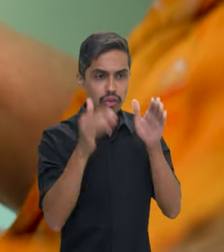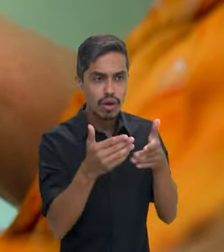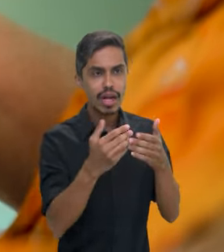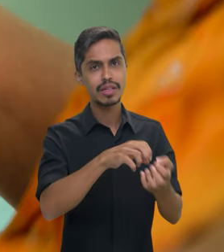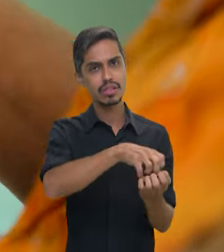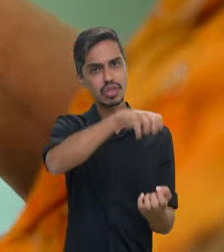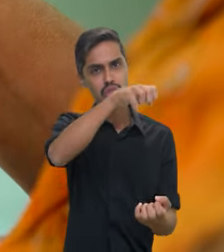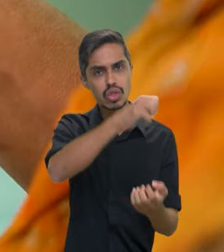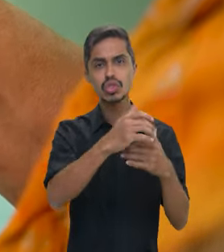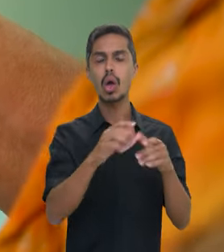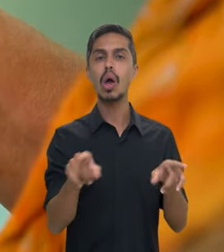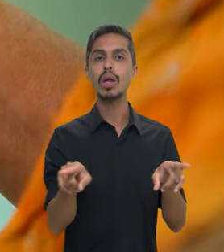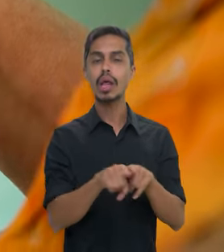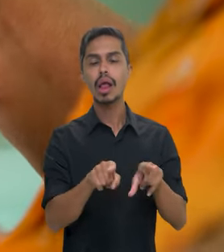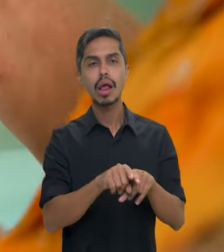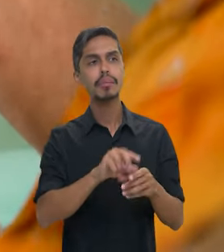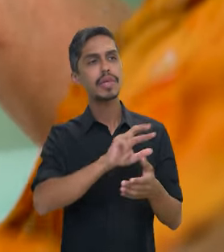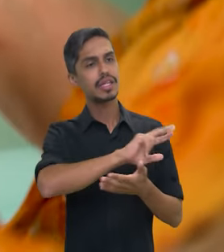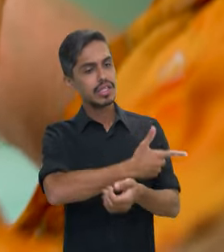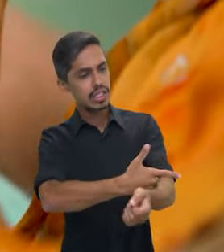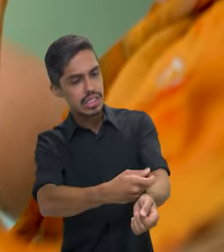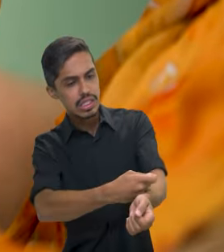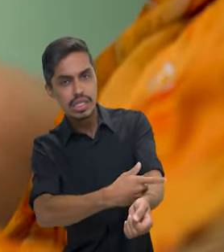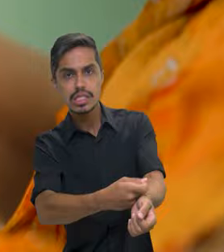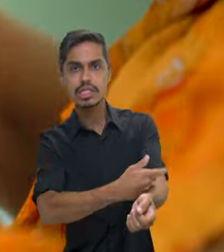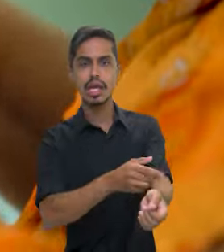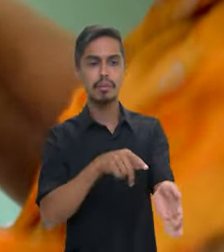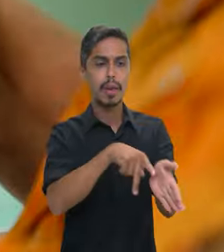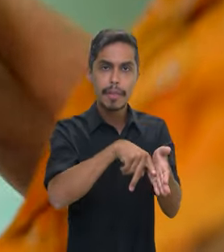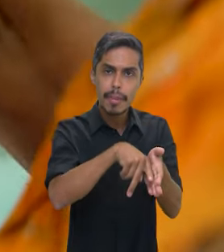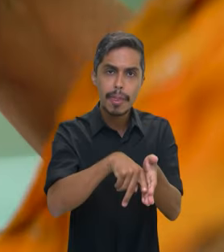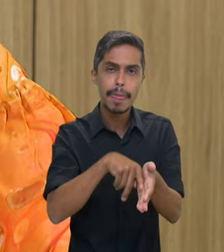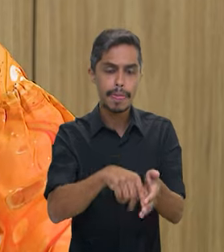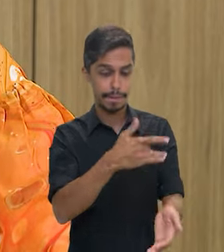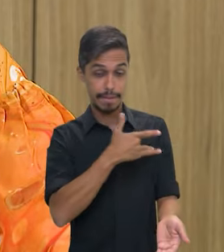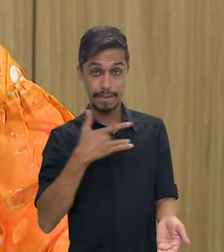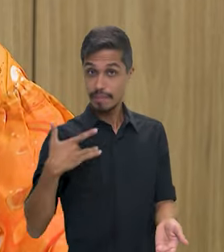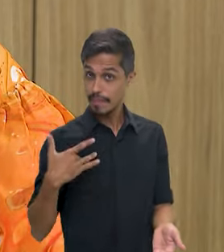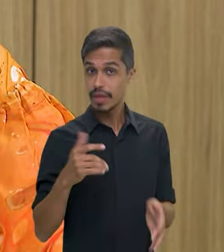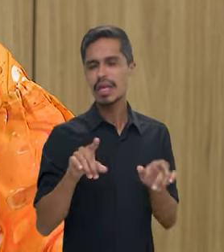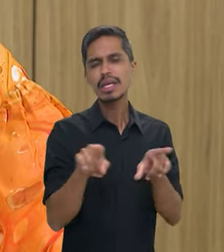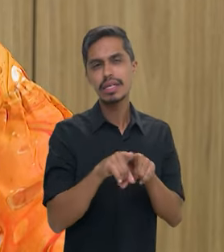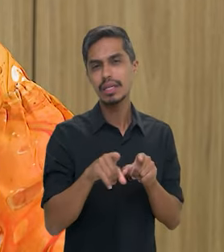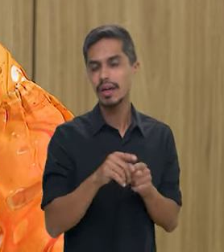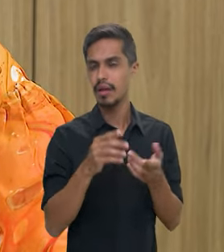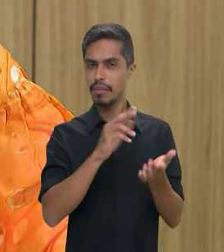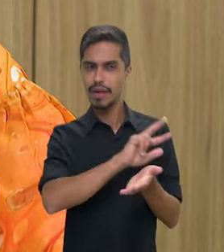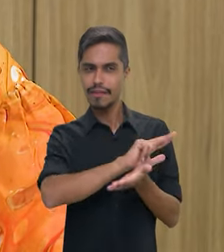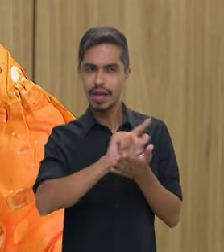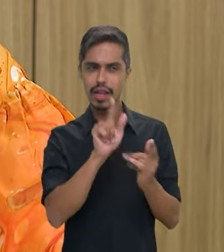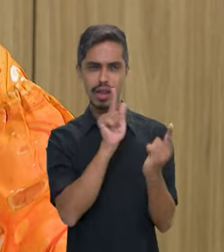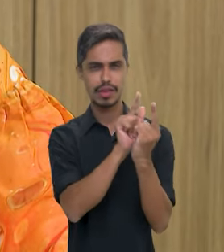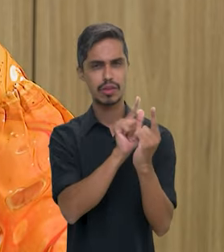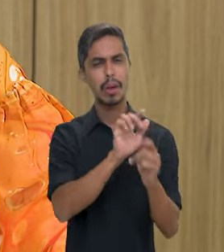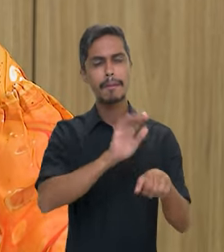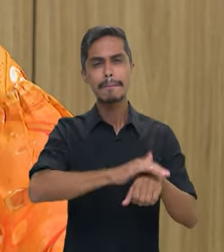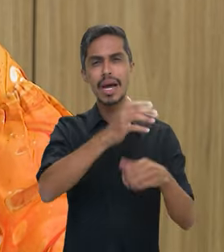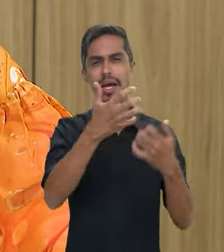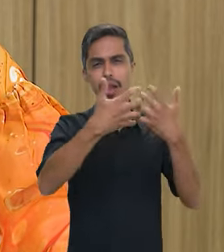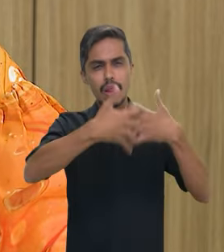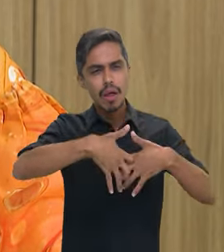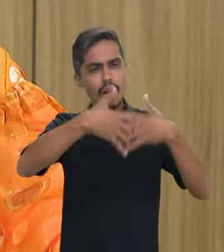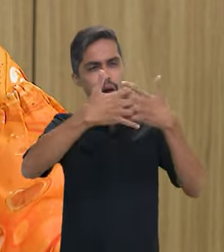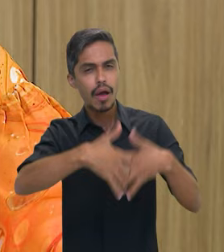especializada, que dá conta dos exames, que dá conta também do atendimento